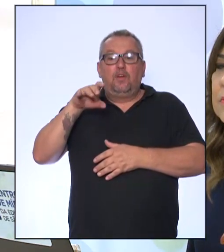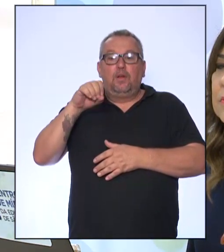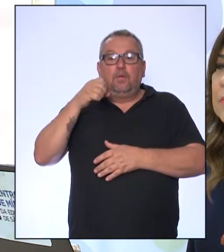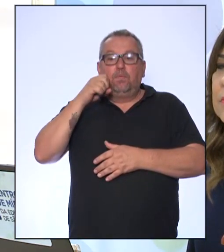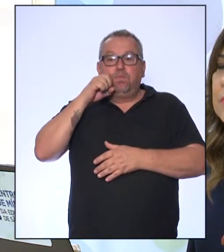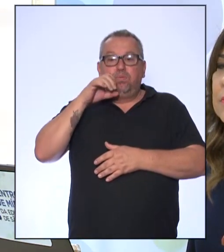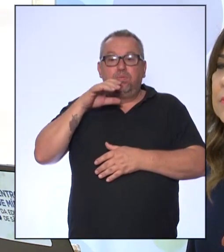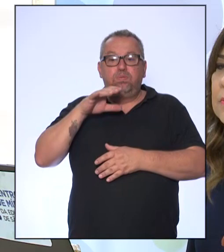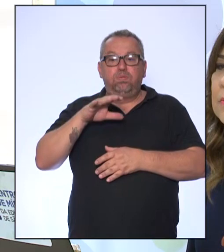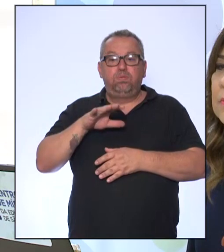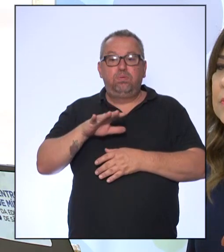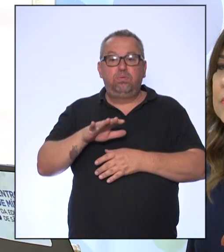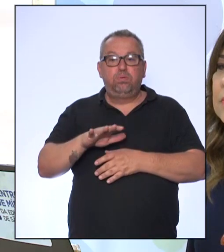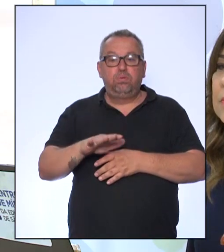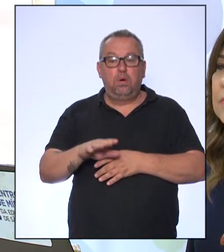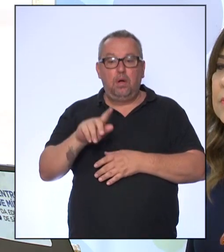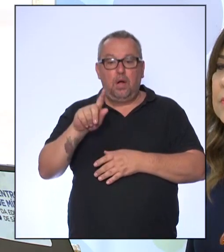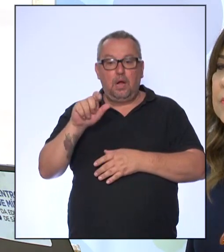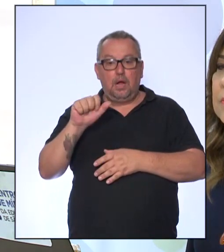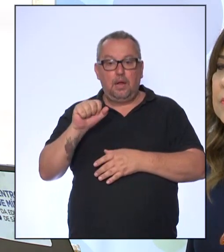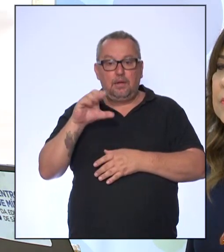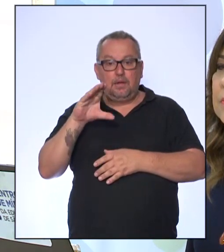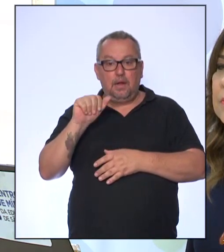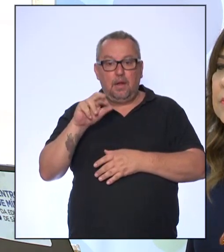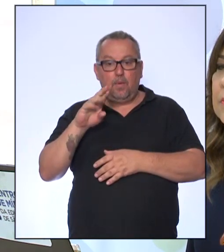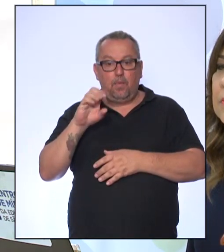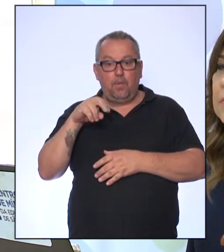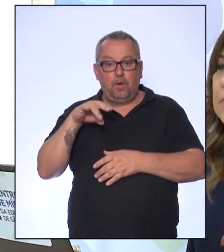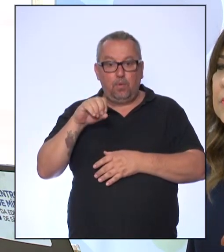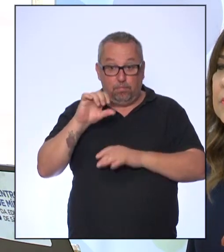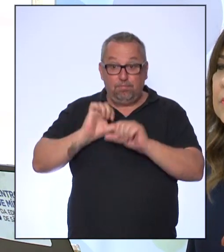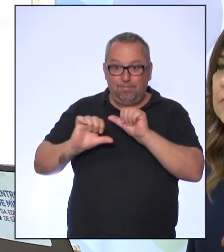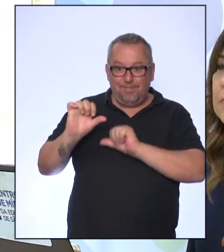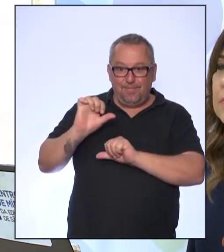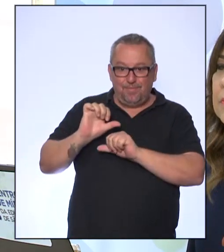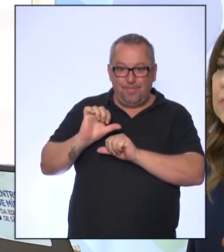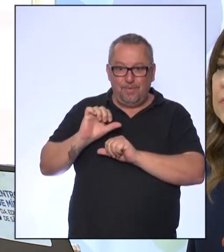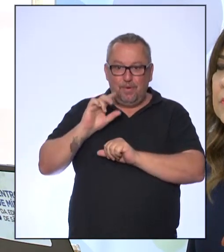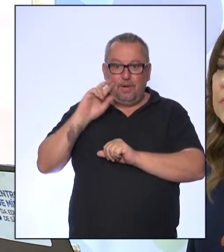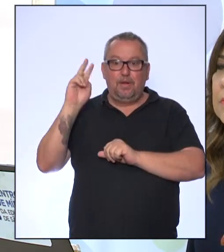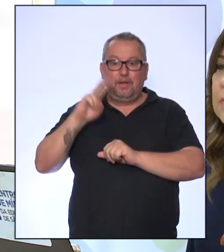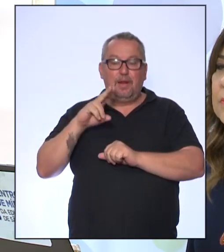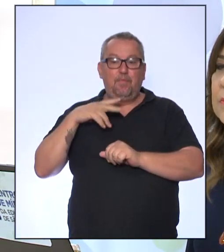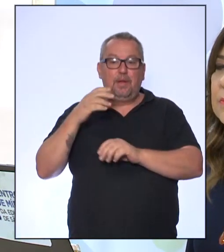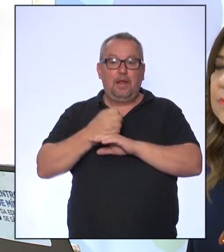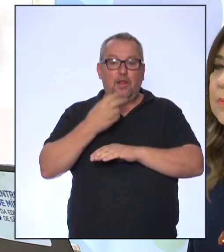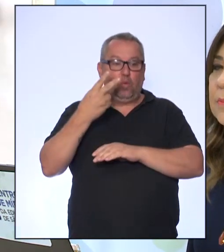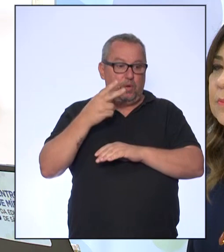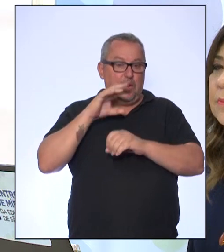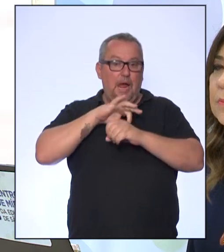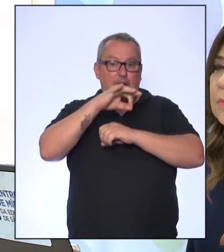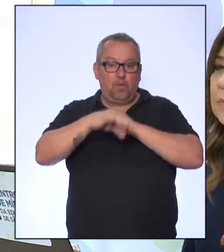Expiro, gás carbônico. Ó, uma transformação. Se a natureza pegar 2 átomos de oxigênio, ela faz o